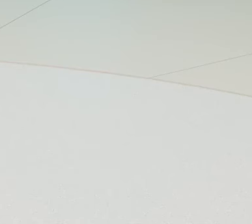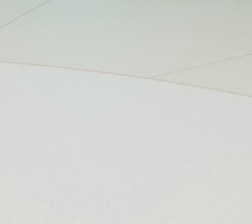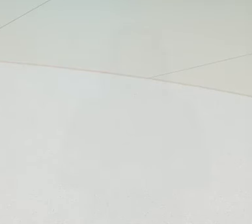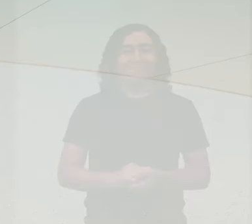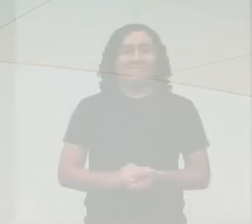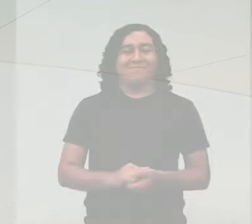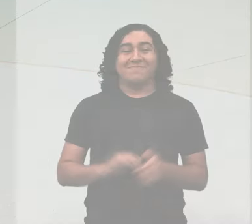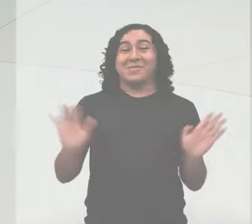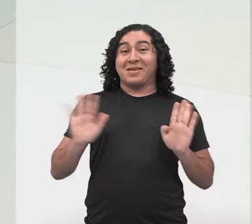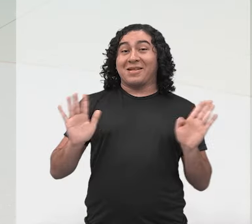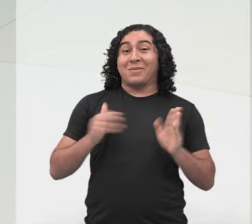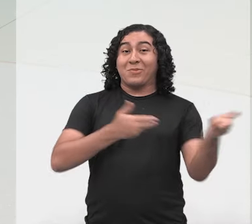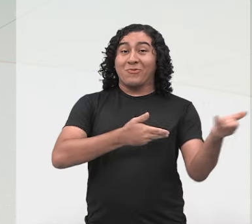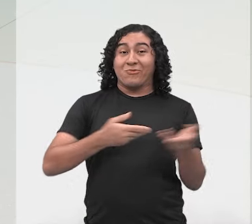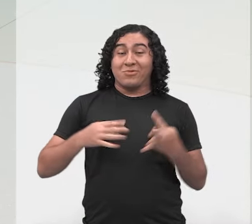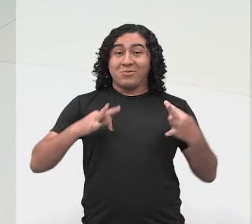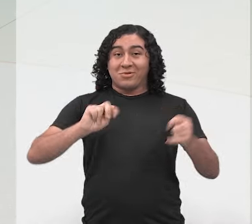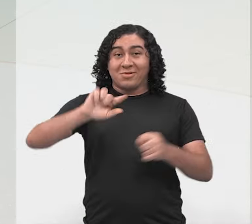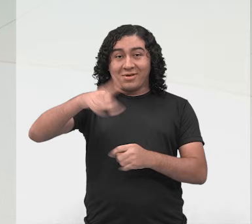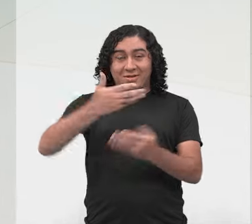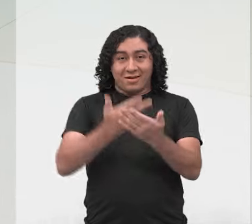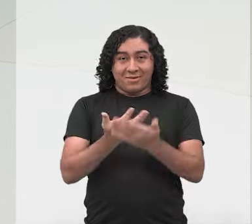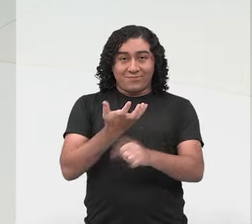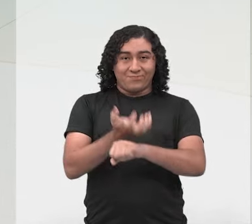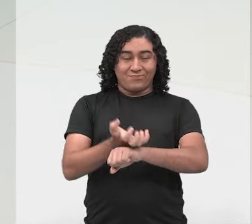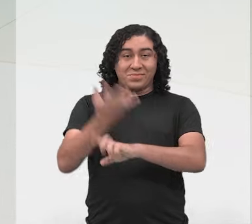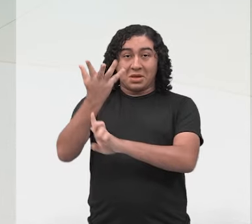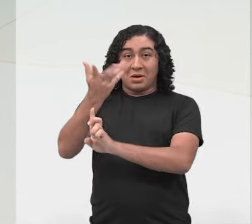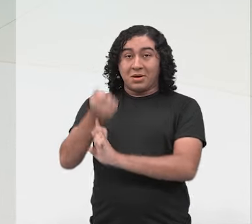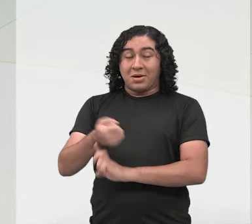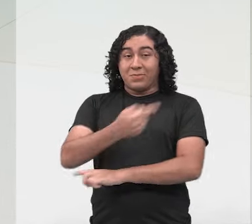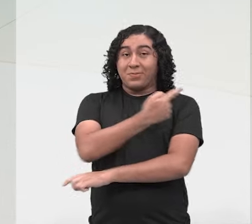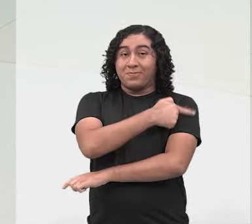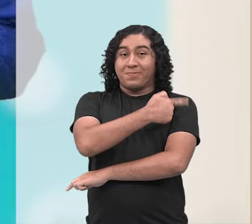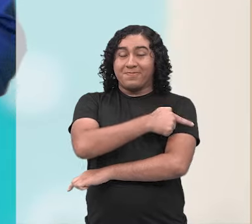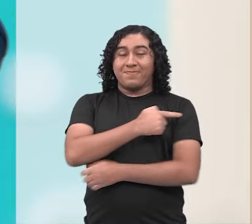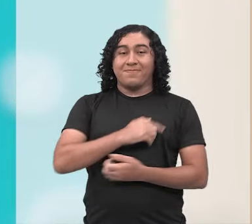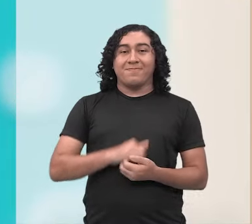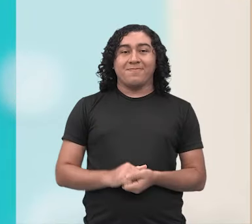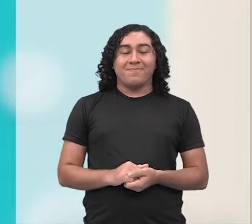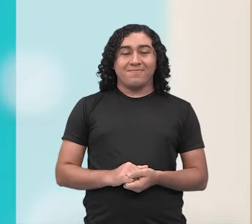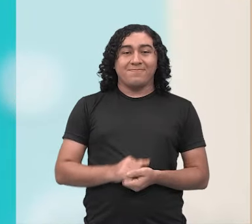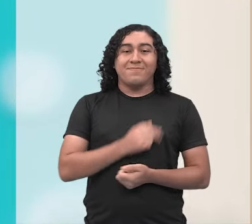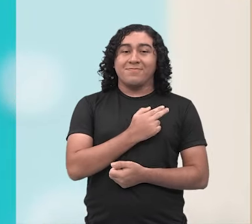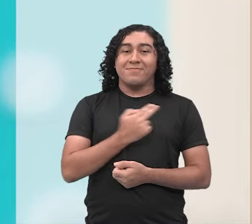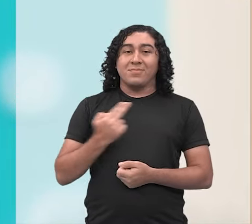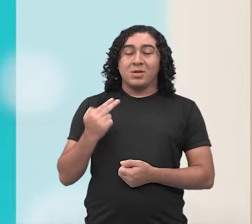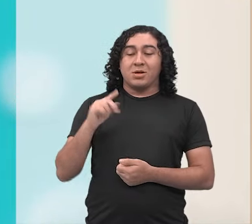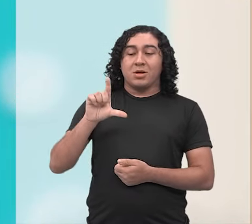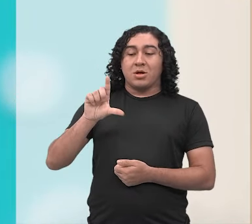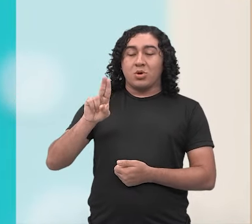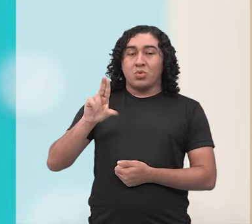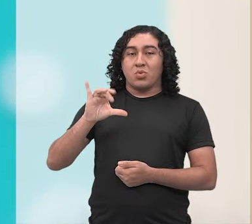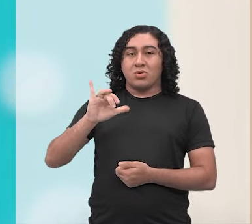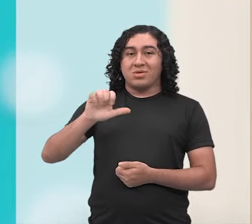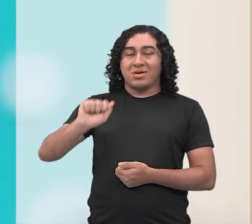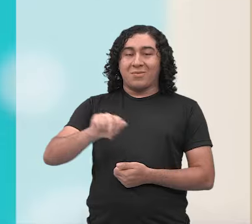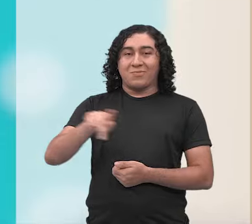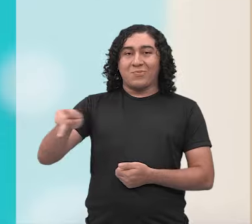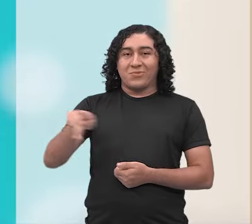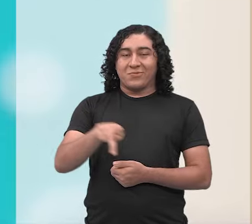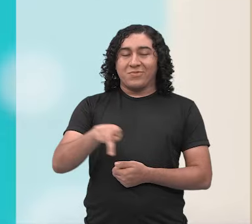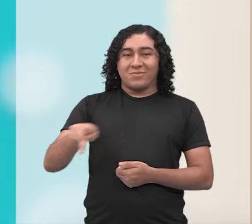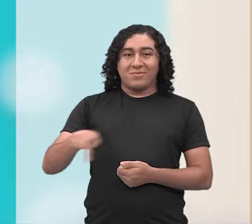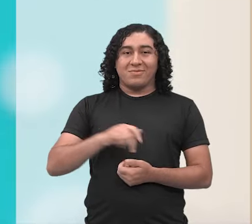Olá, sejam todos bem-vindos para mais uma aula de arte da primeira série do Ensino Médio. Eu sou a professora Lúcia Santos, vou estar